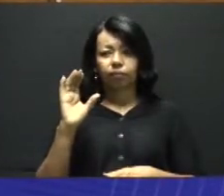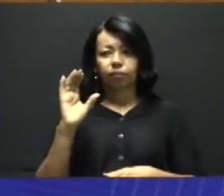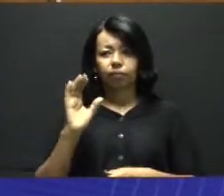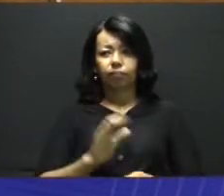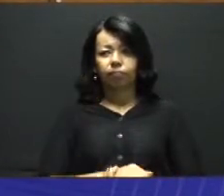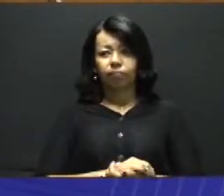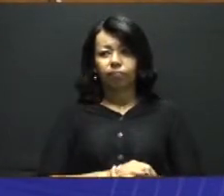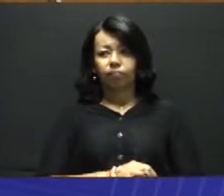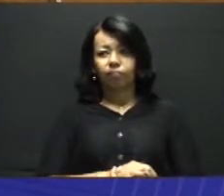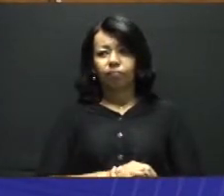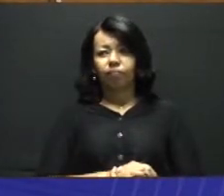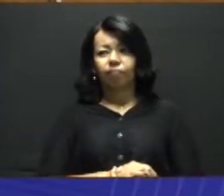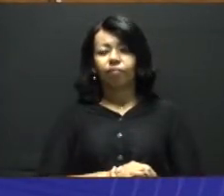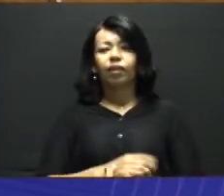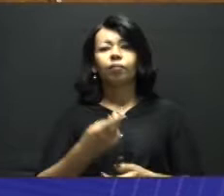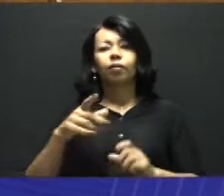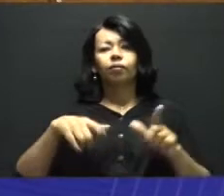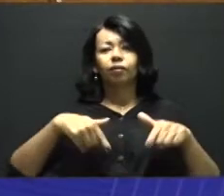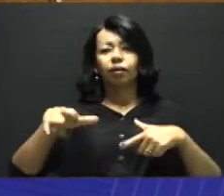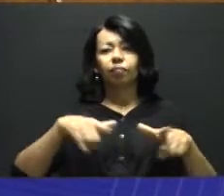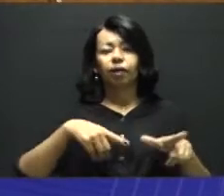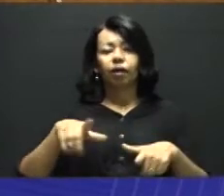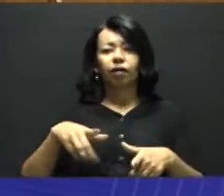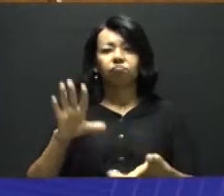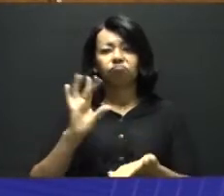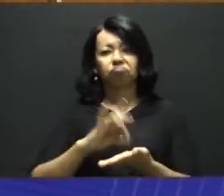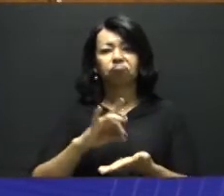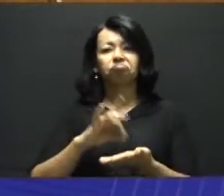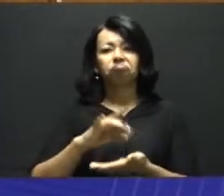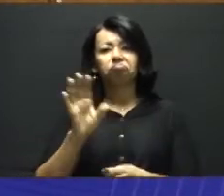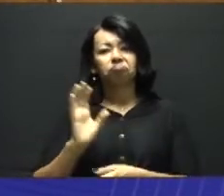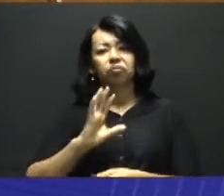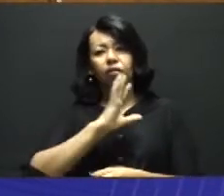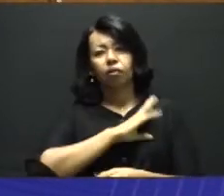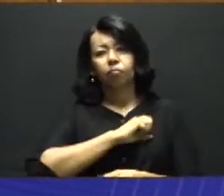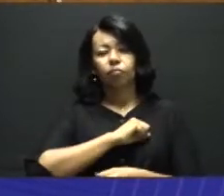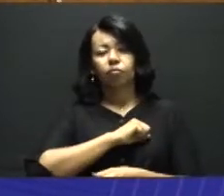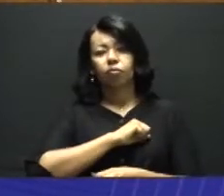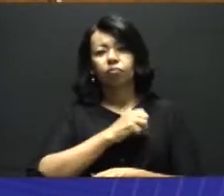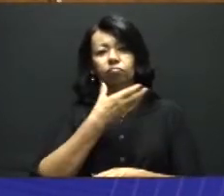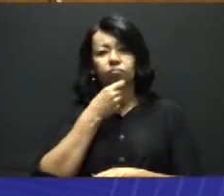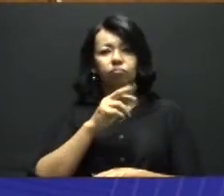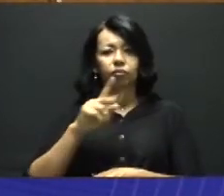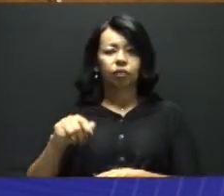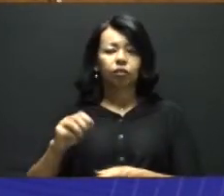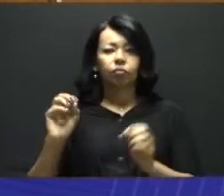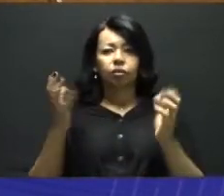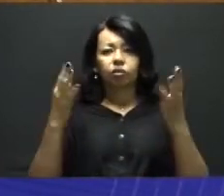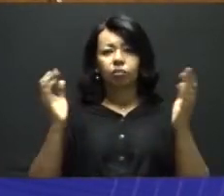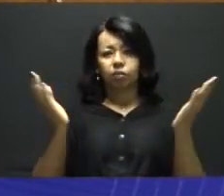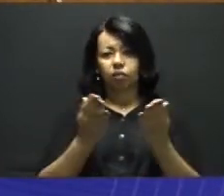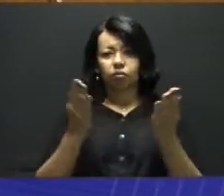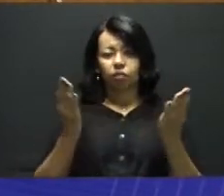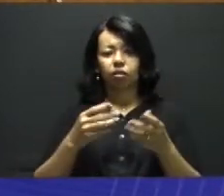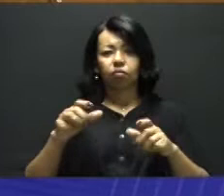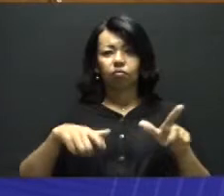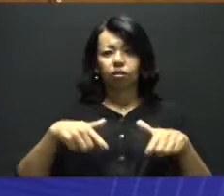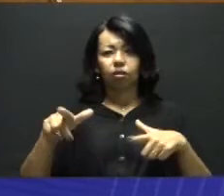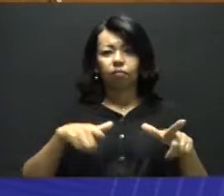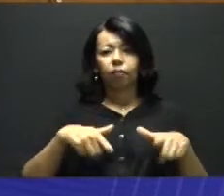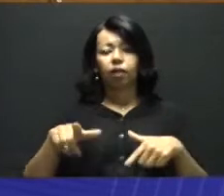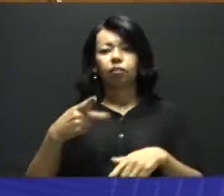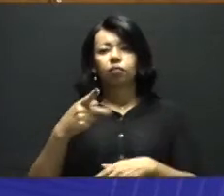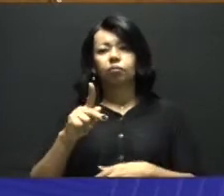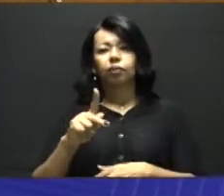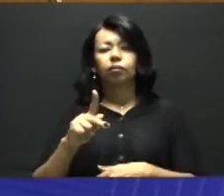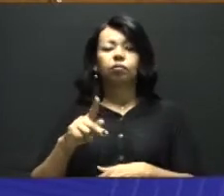pelo trabalho de seriedade e amor ao próximo homenageamos neste momento o serviço de atendimento